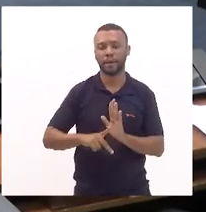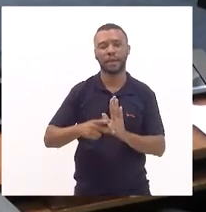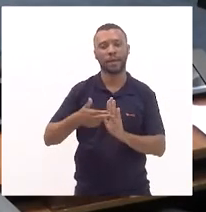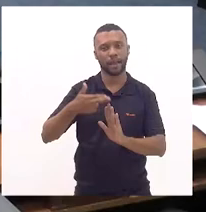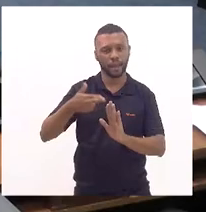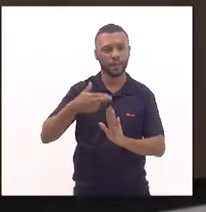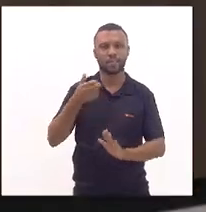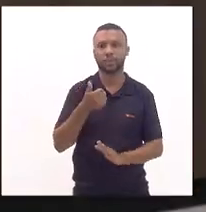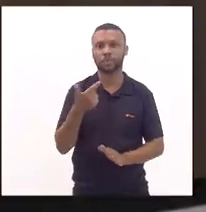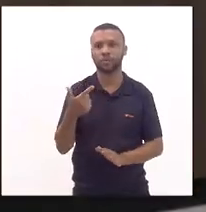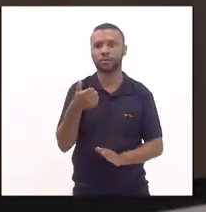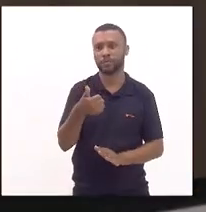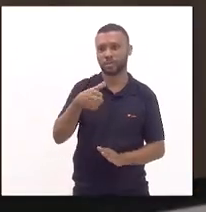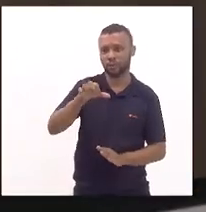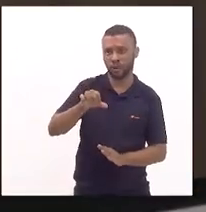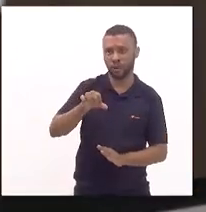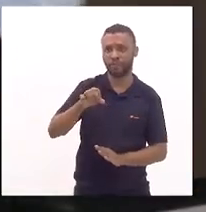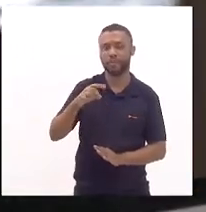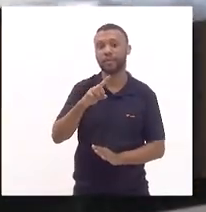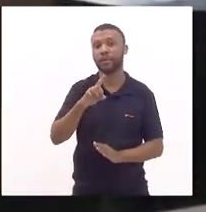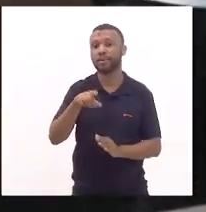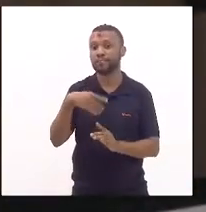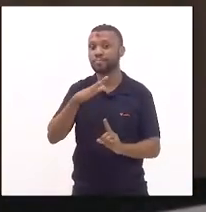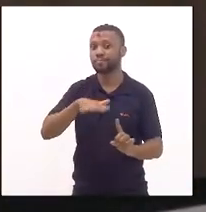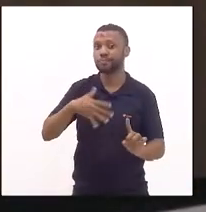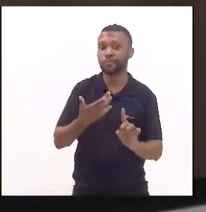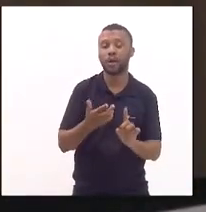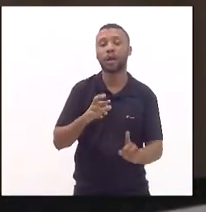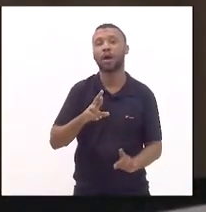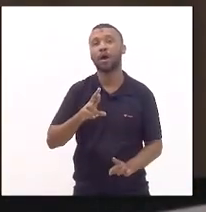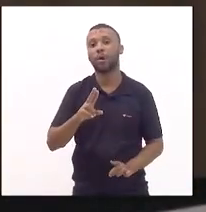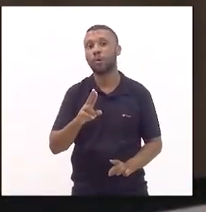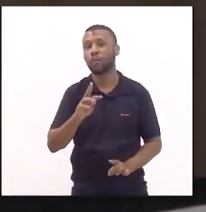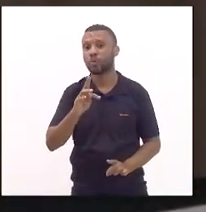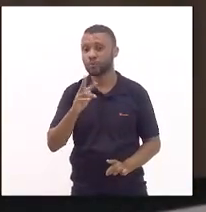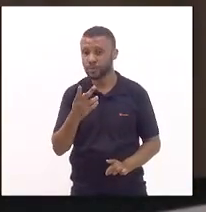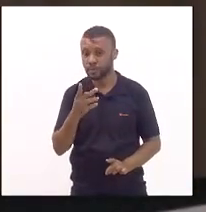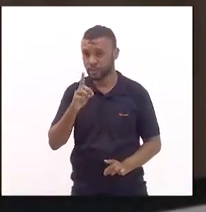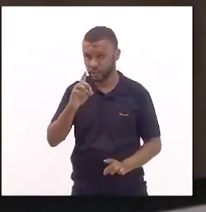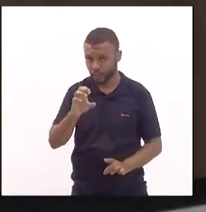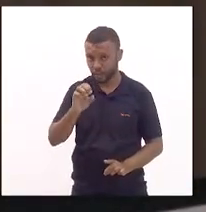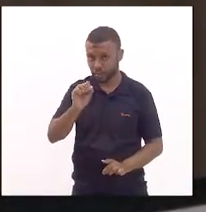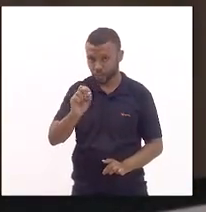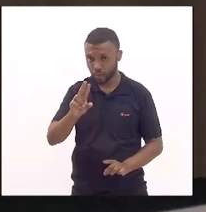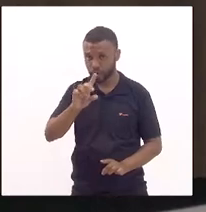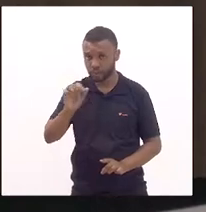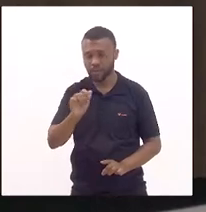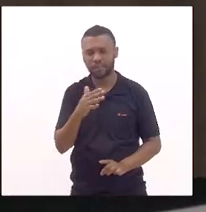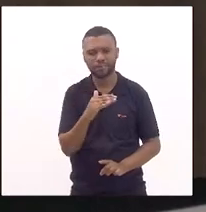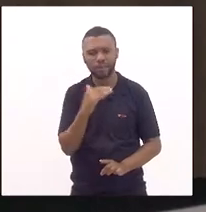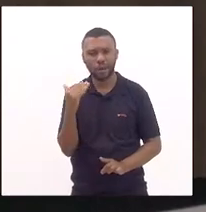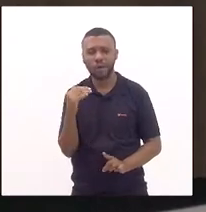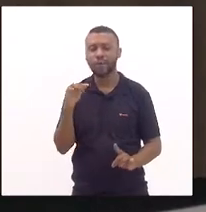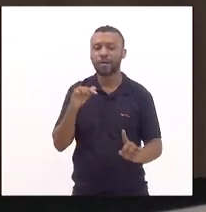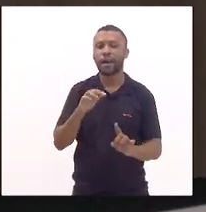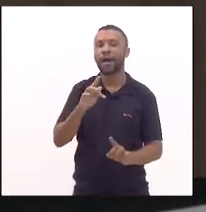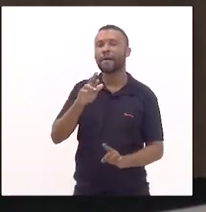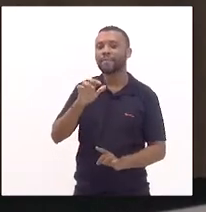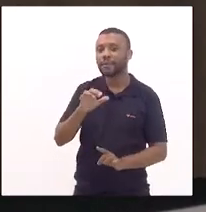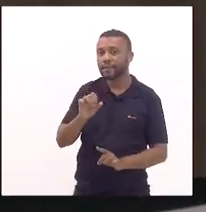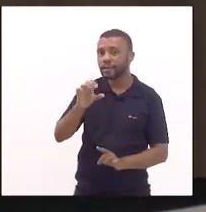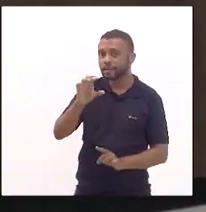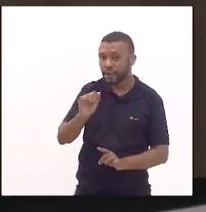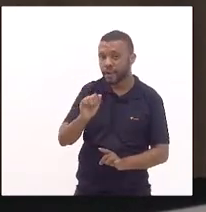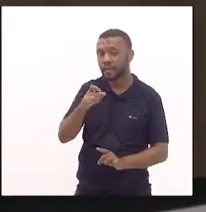1219, que concede o prêmio Ruth de Souza pós-mortem a Francisca Xavier Queiroz Jesus, a